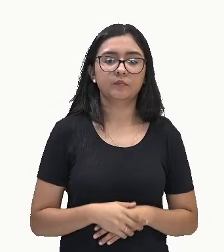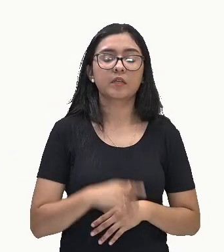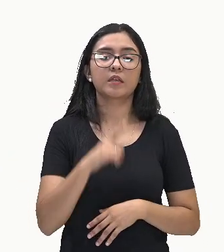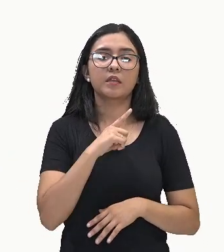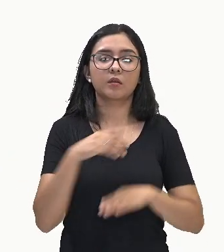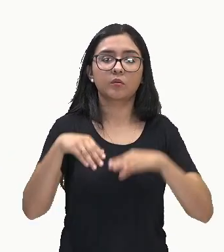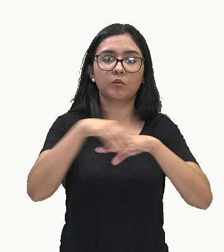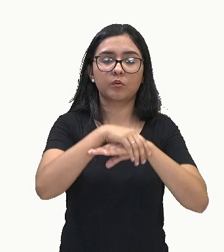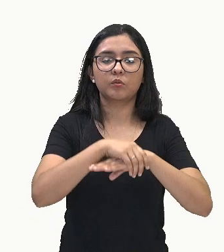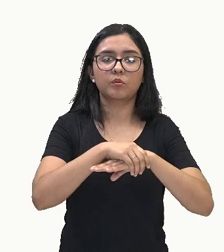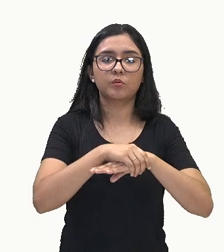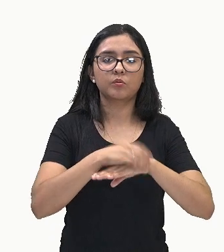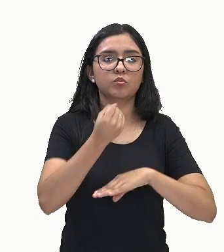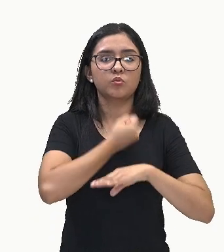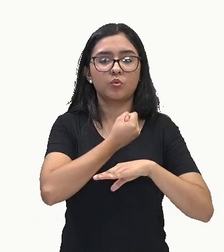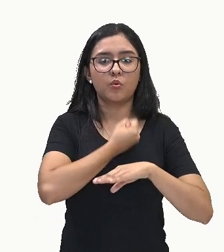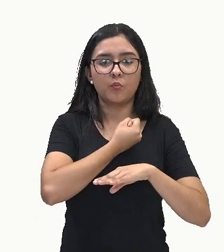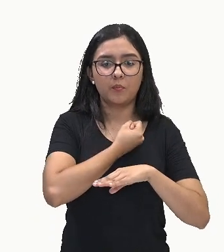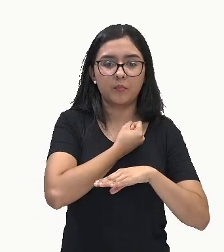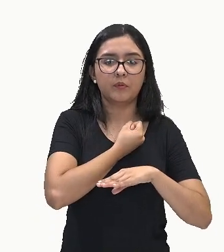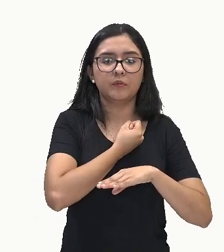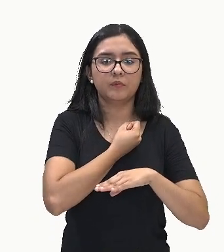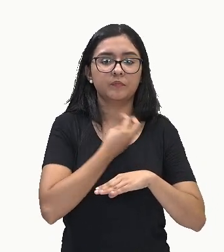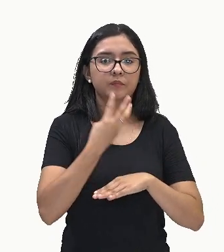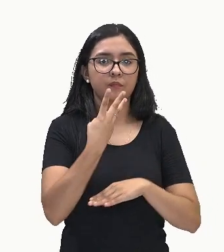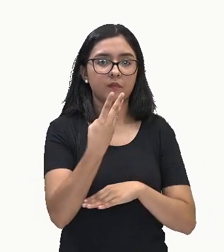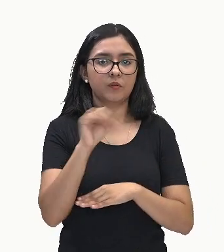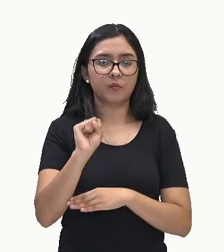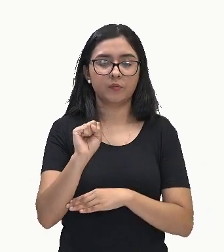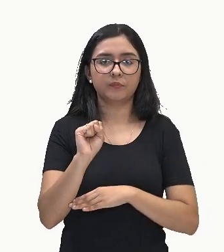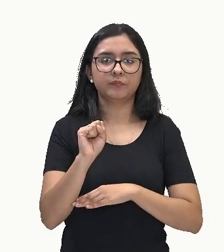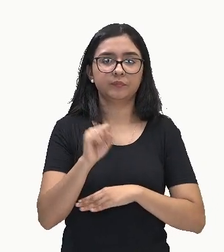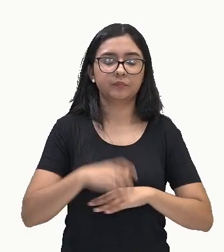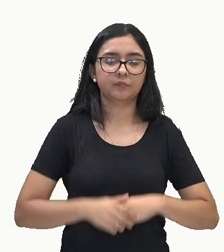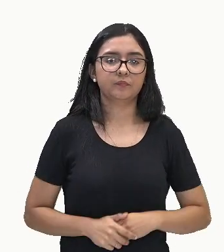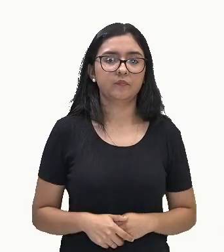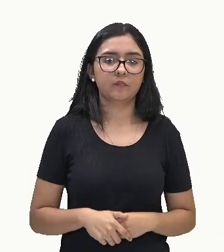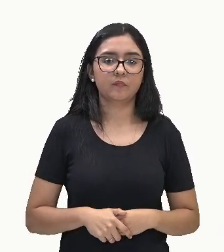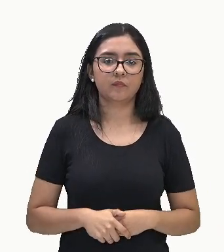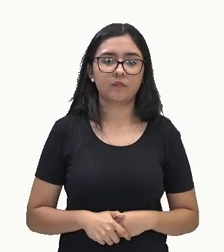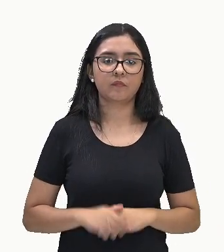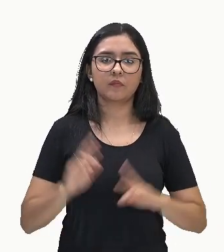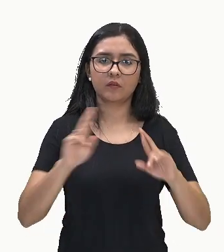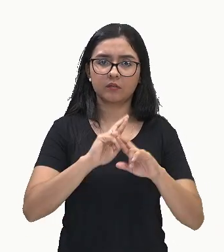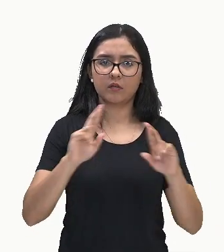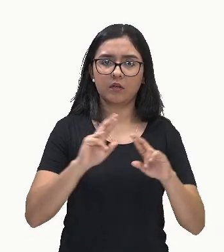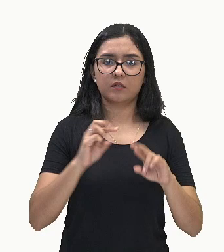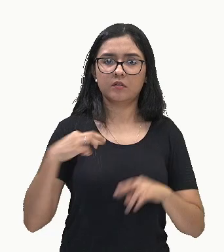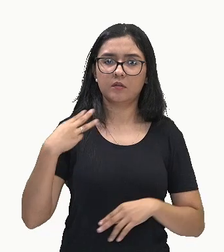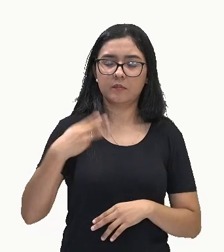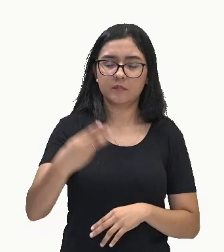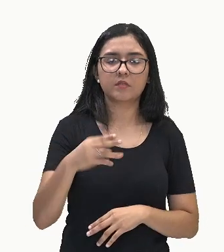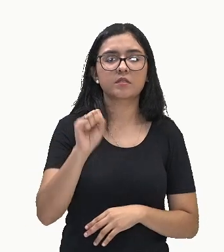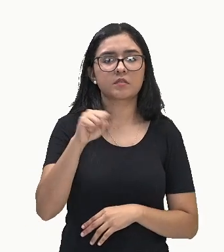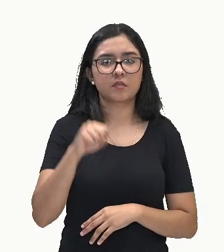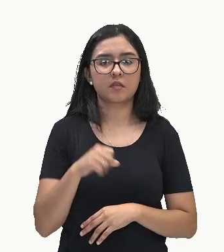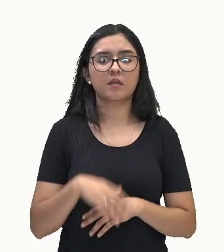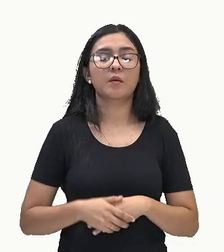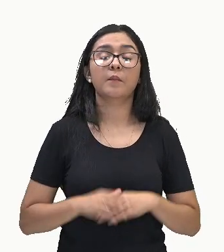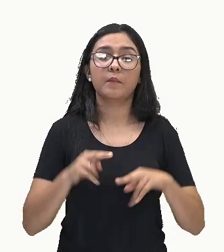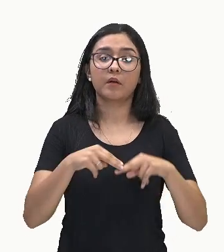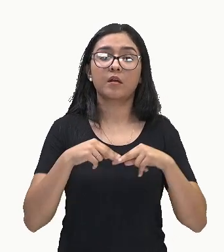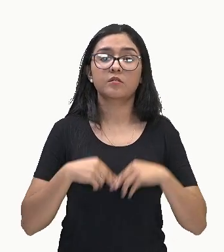caçam o quê o número 38 tá relacionado à moda tá porque é o número que mais